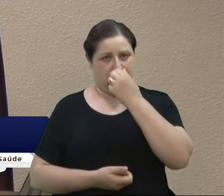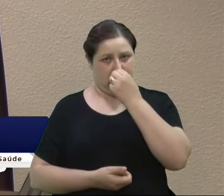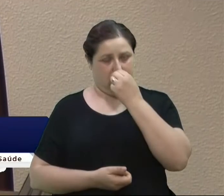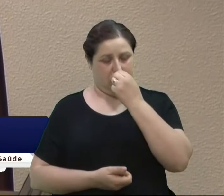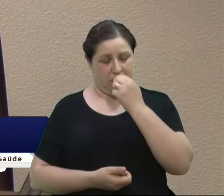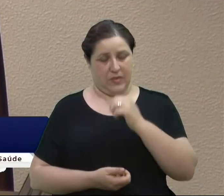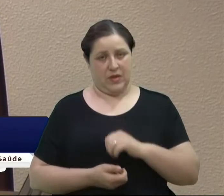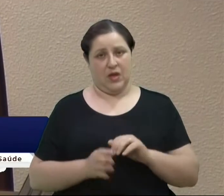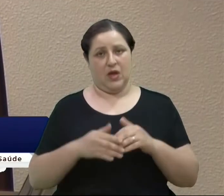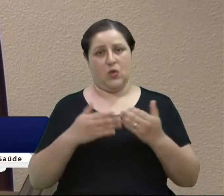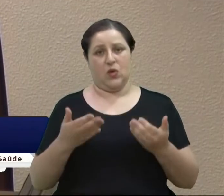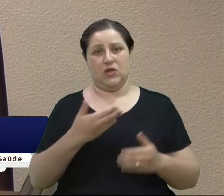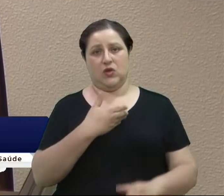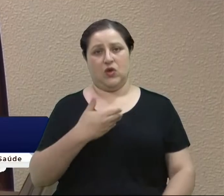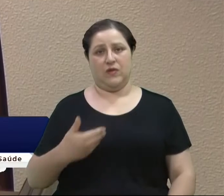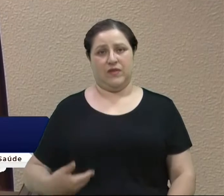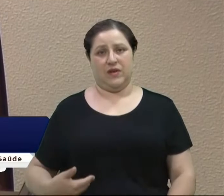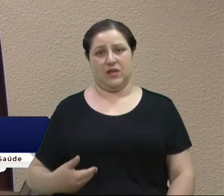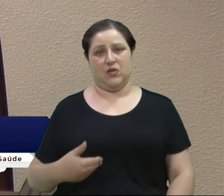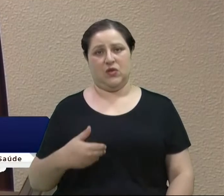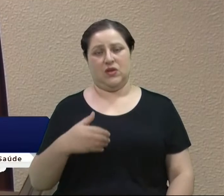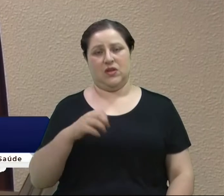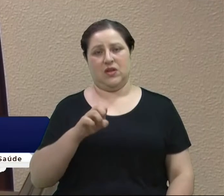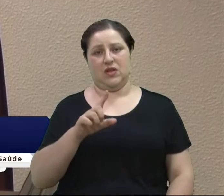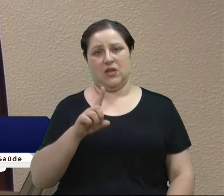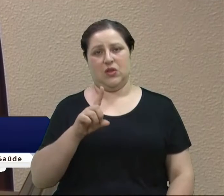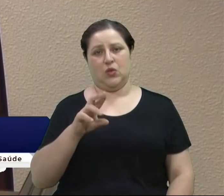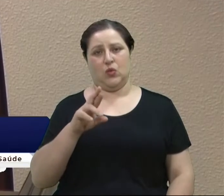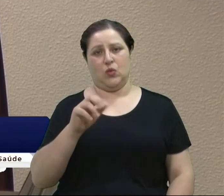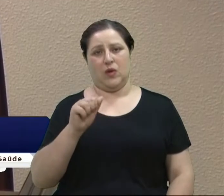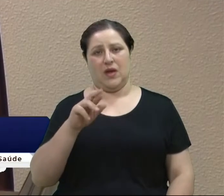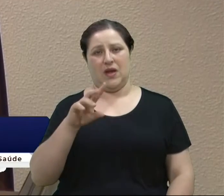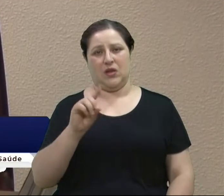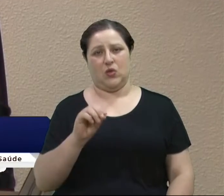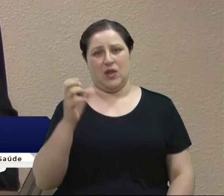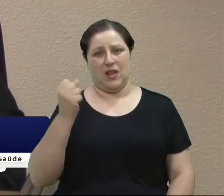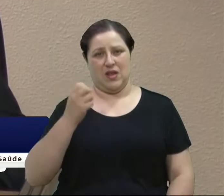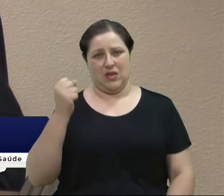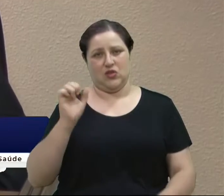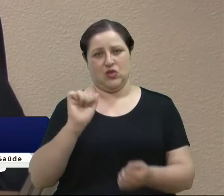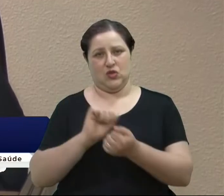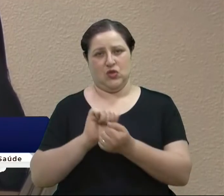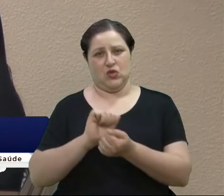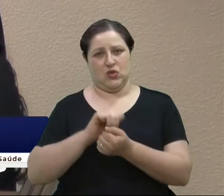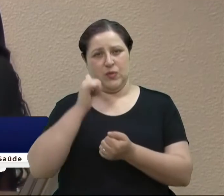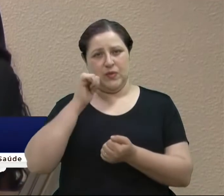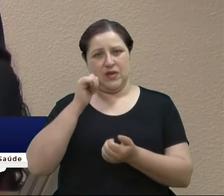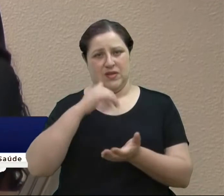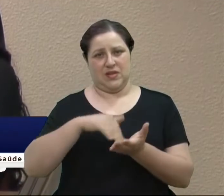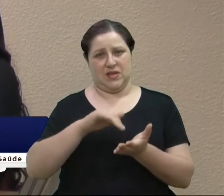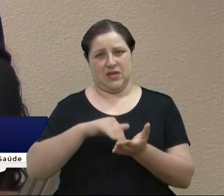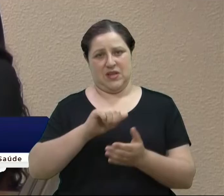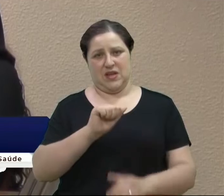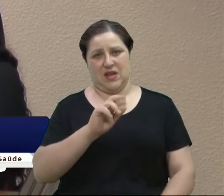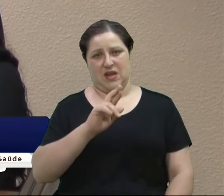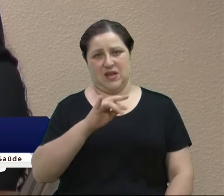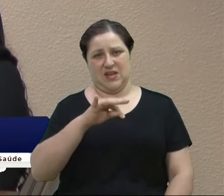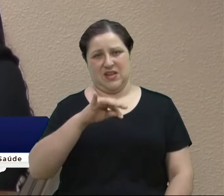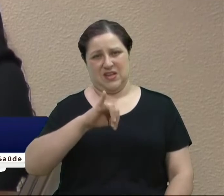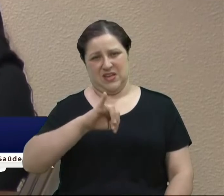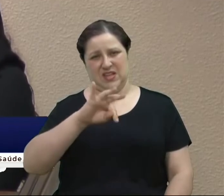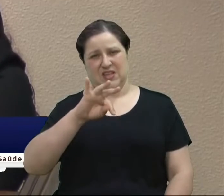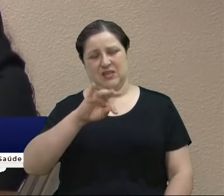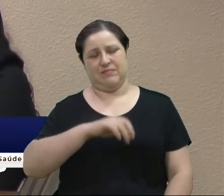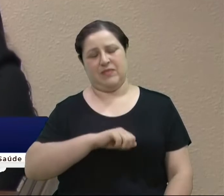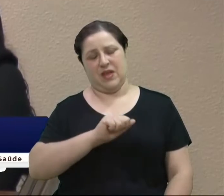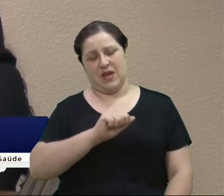quando o governador Eduardo Leite, em conjunto com a secretária Arita Bergman, estiveram aqui, um